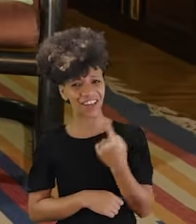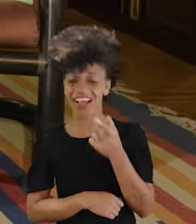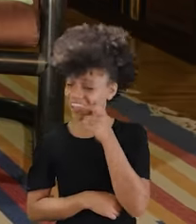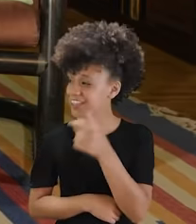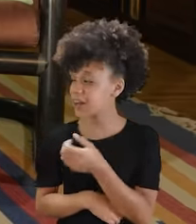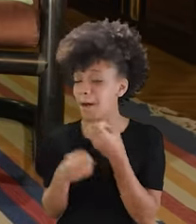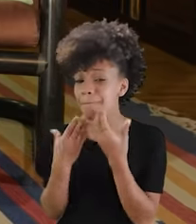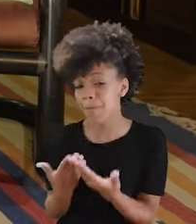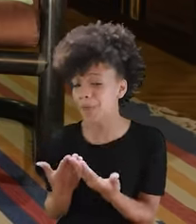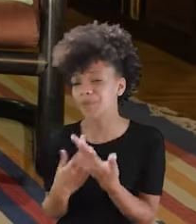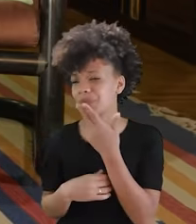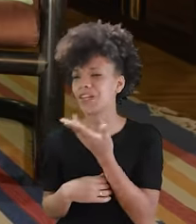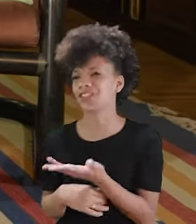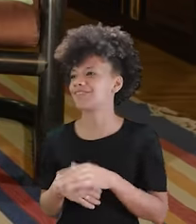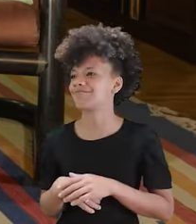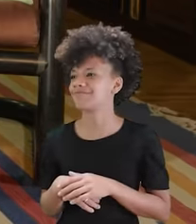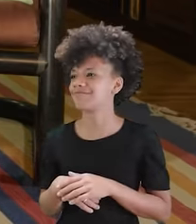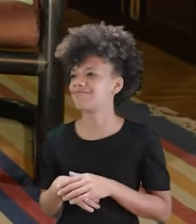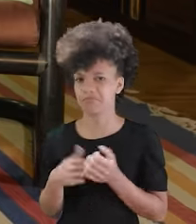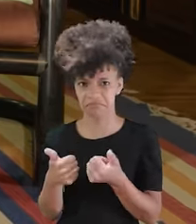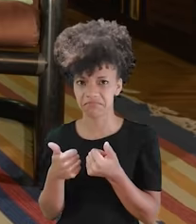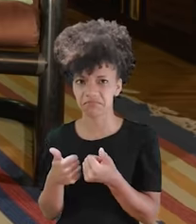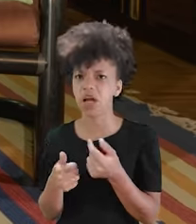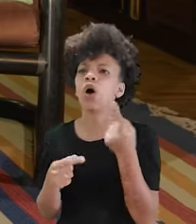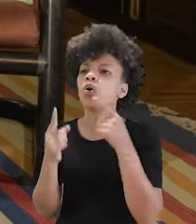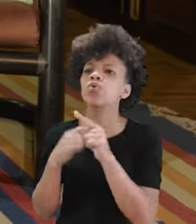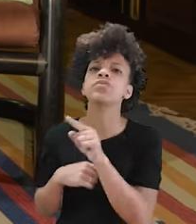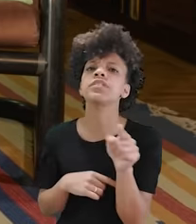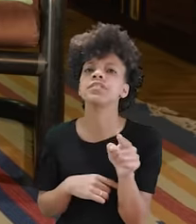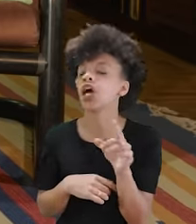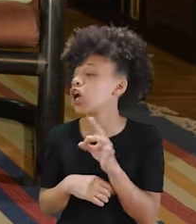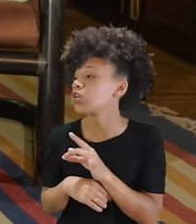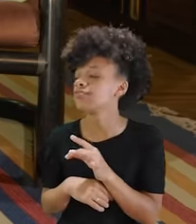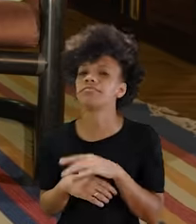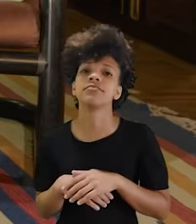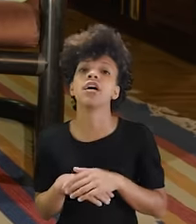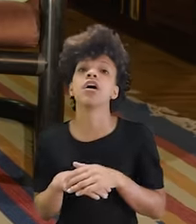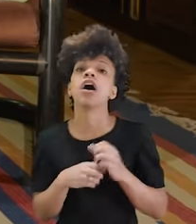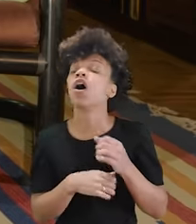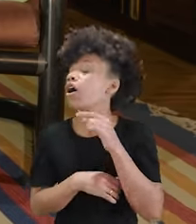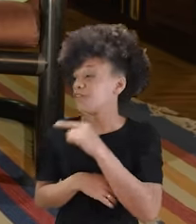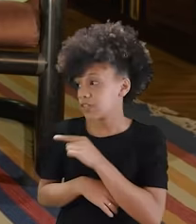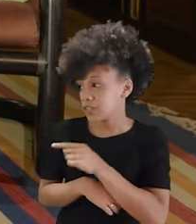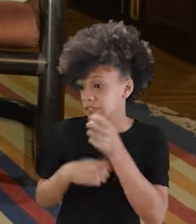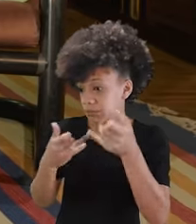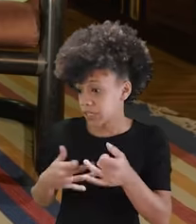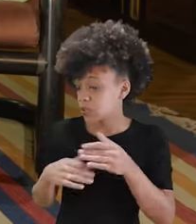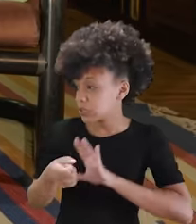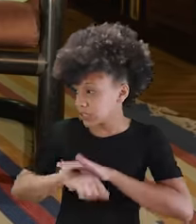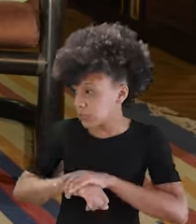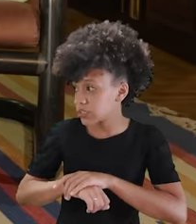dúvida aí vocês eu e ele só sabe o frete aí vai você falou do muito de segurança eles andam armados que a gente falou isso com o piloto né falou que não pode andar armado mas